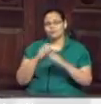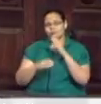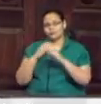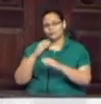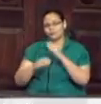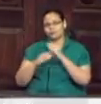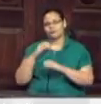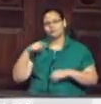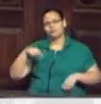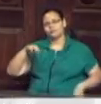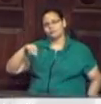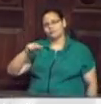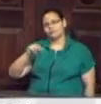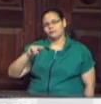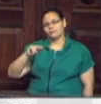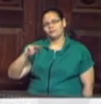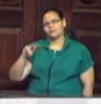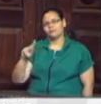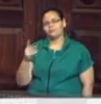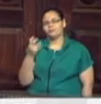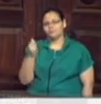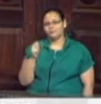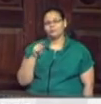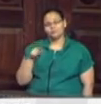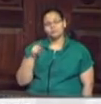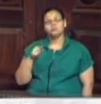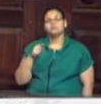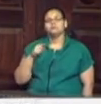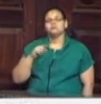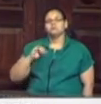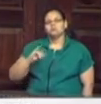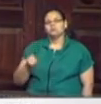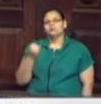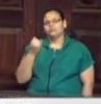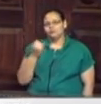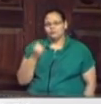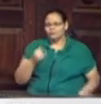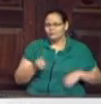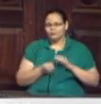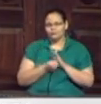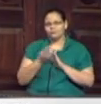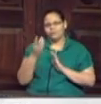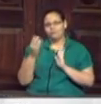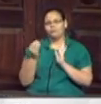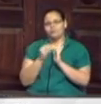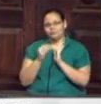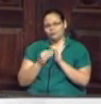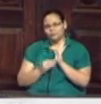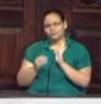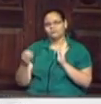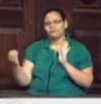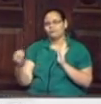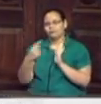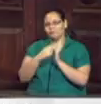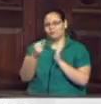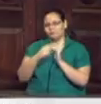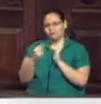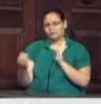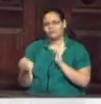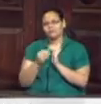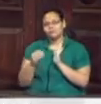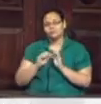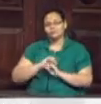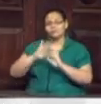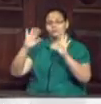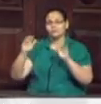deputada Marta Rocha, aliás, de forma muito oportuna, inclui uma série de dispositivos, através de novos artigos, que dão mais transparência